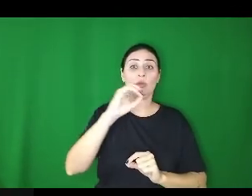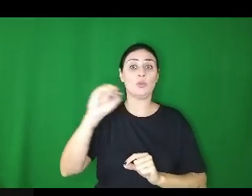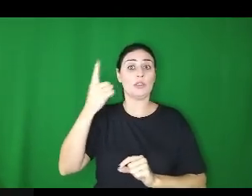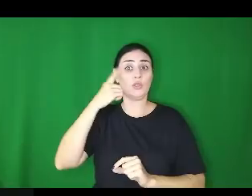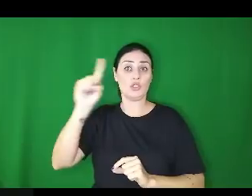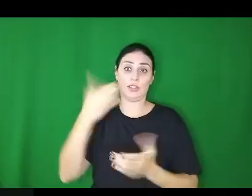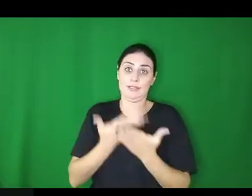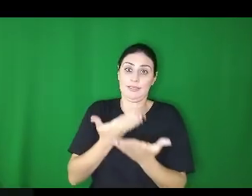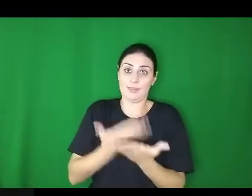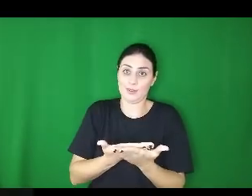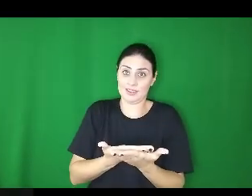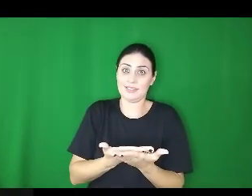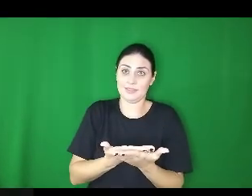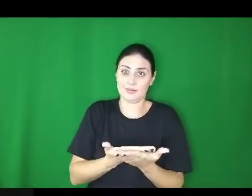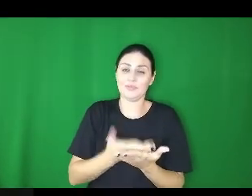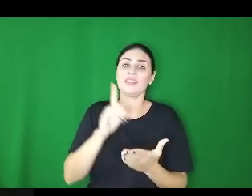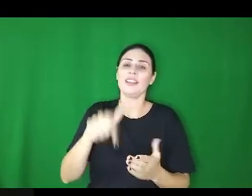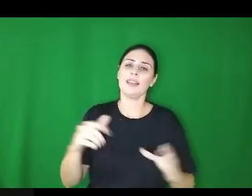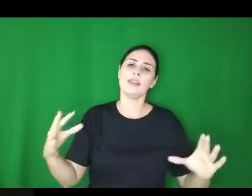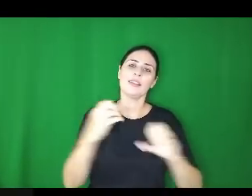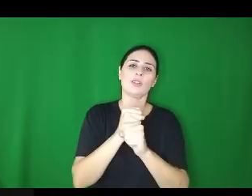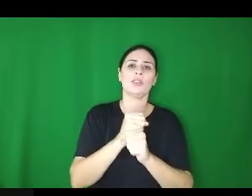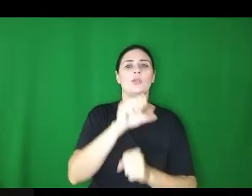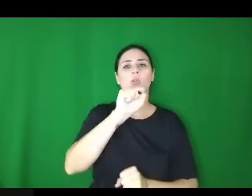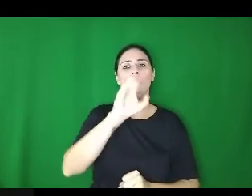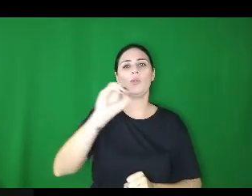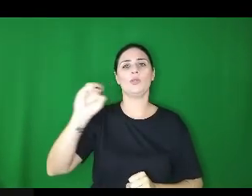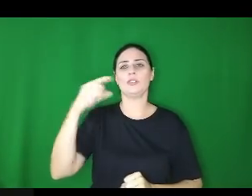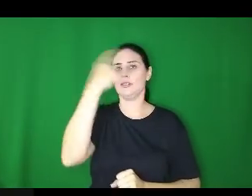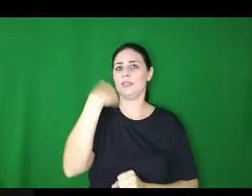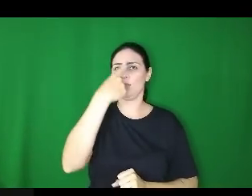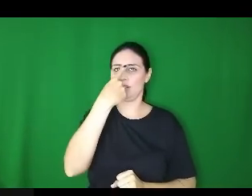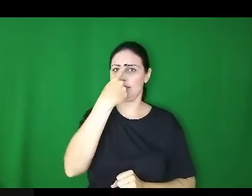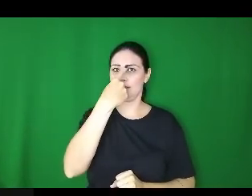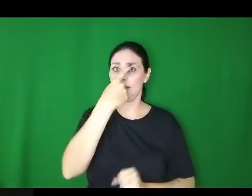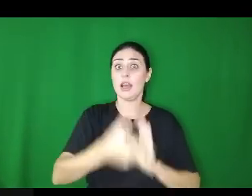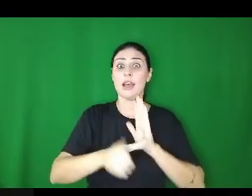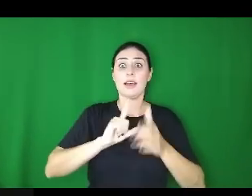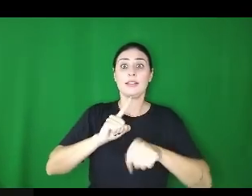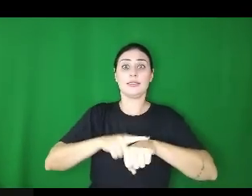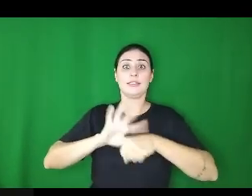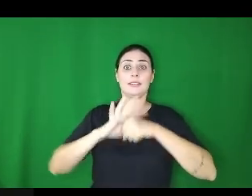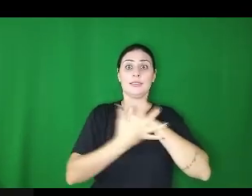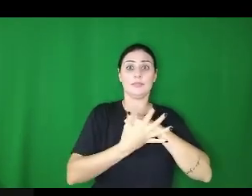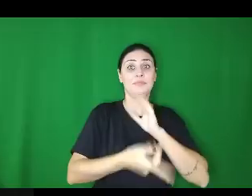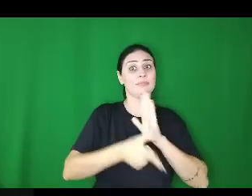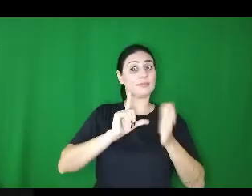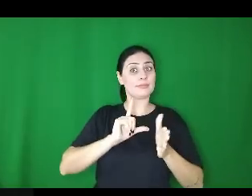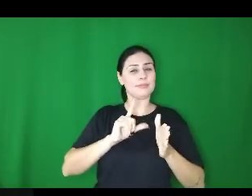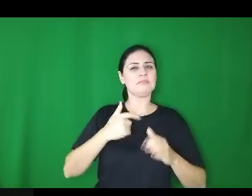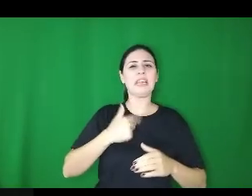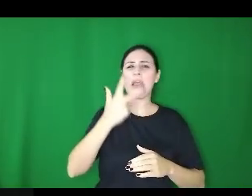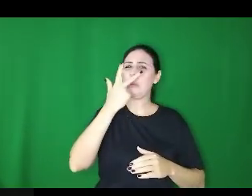aconteceu. E isso, obviamente, teve um impacto na aprendizagem dos estudantes, né? E isso não é culpa da família de ajudar